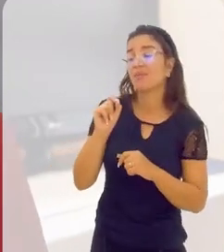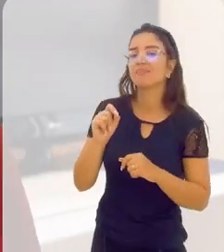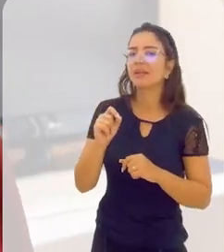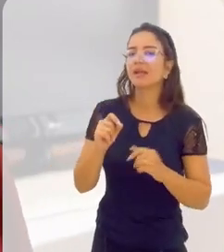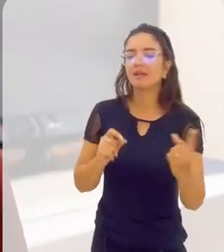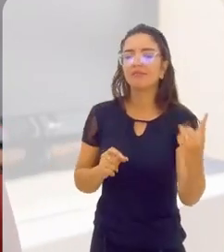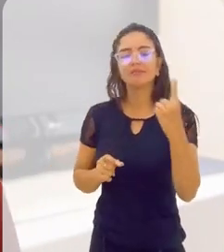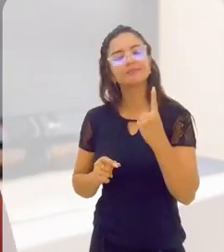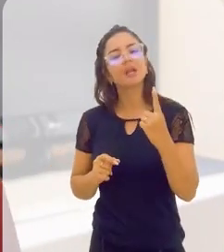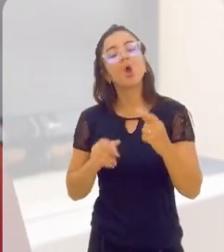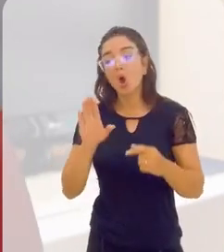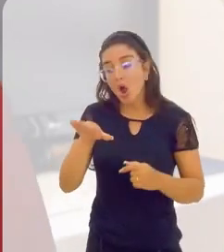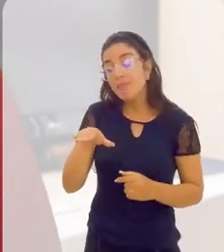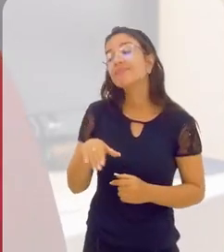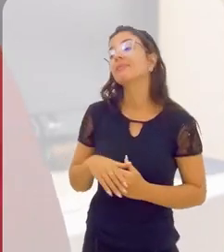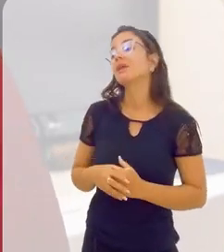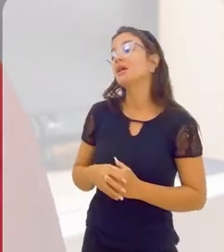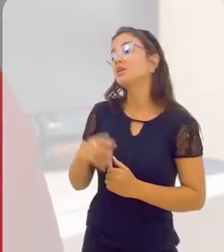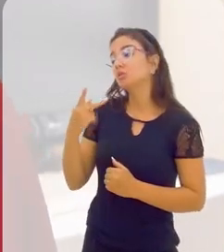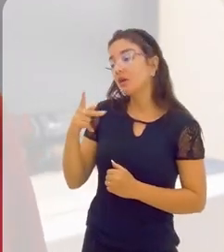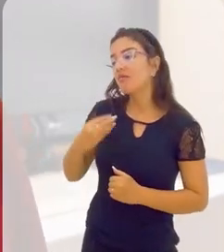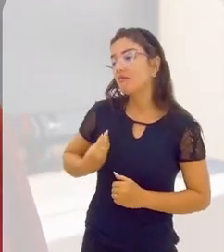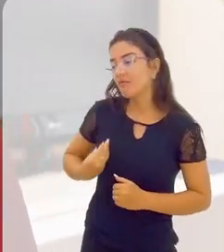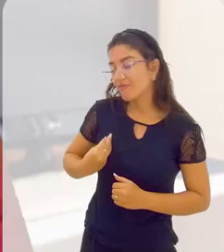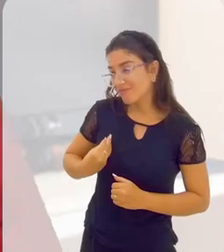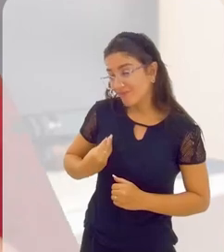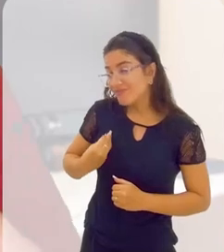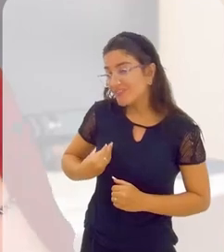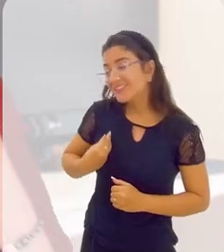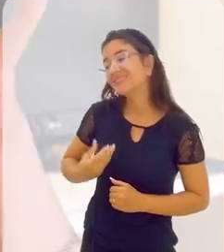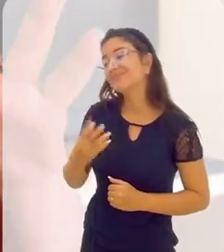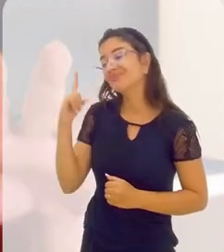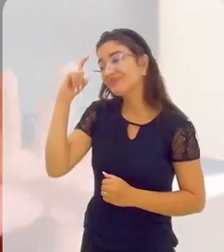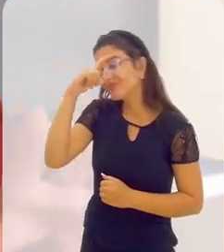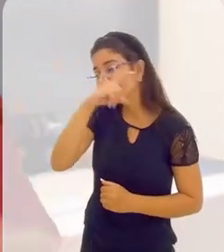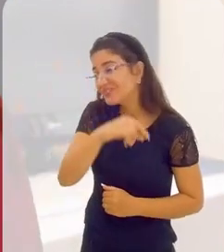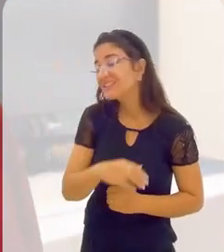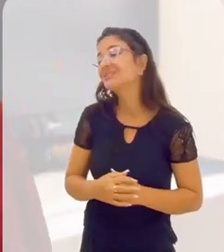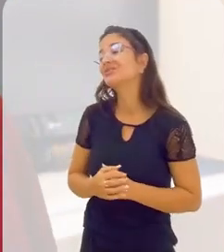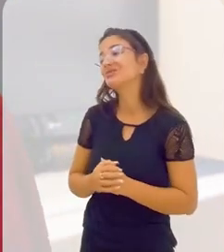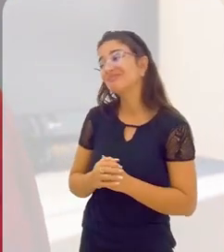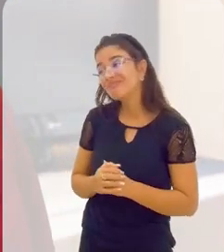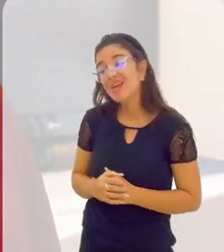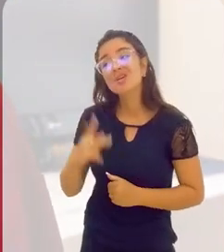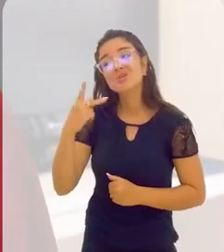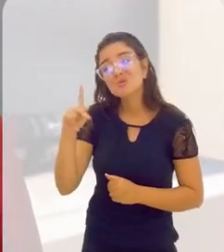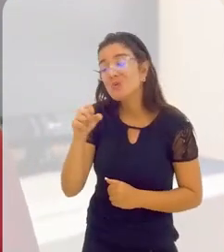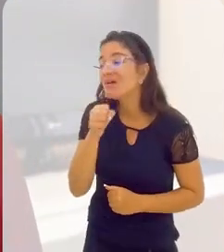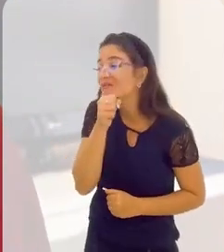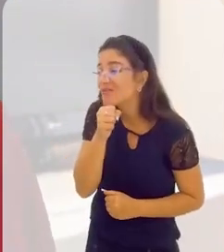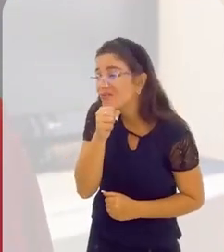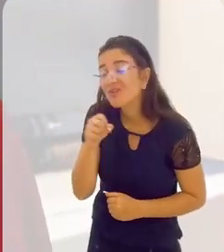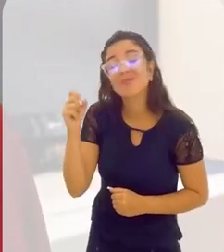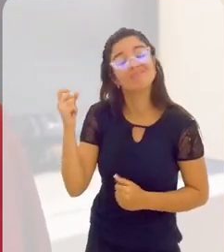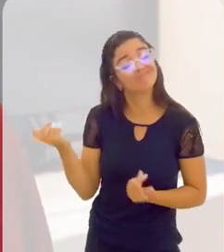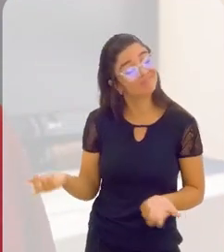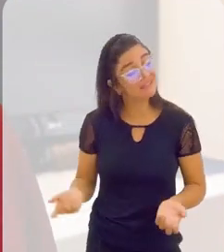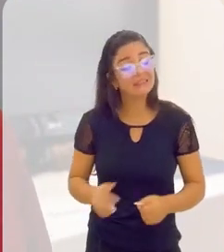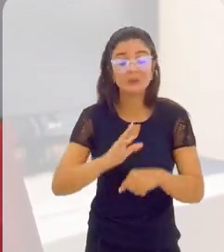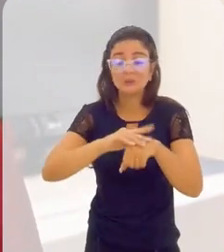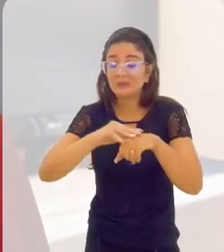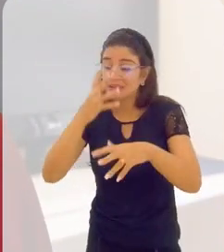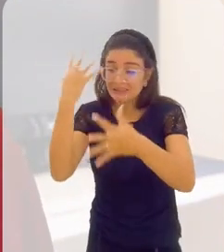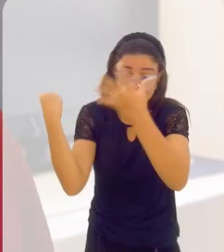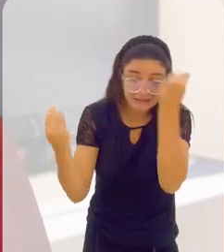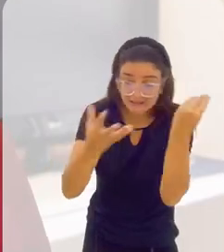vai ser muito difícil ela vai voltar outra em sua equipe entrou um quadro para mim horroroso minha avó tem Alzheimer